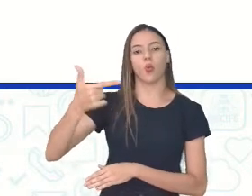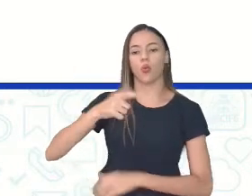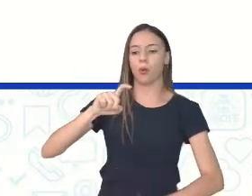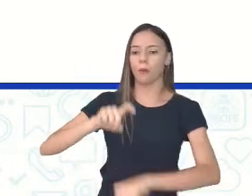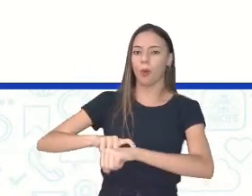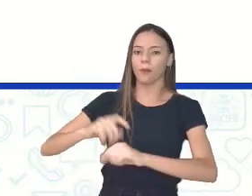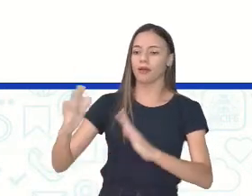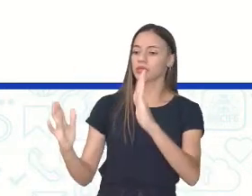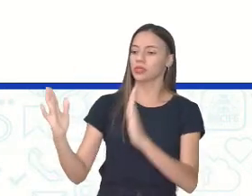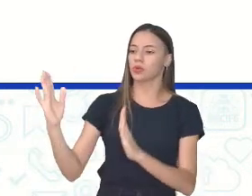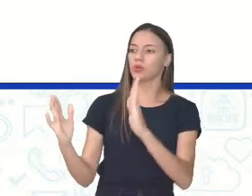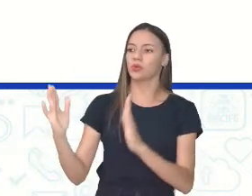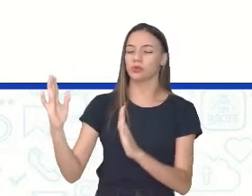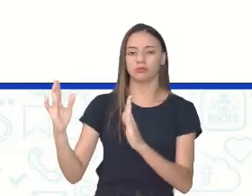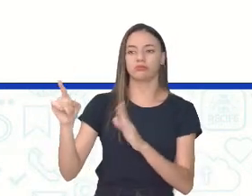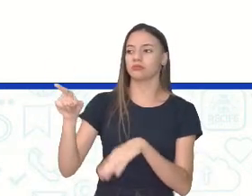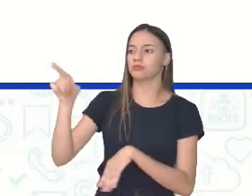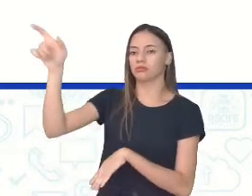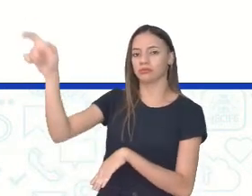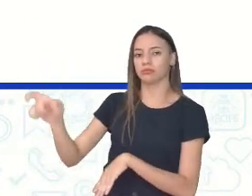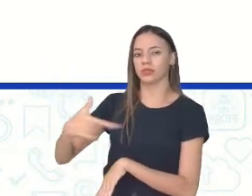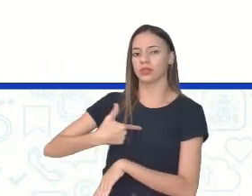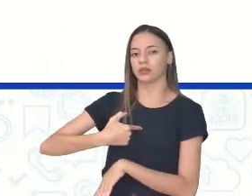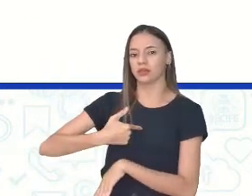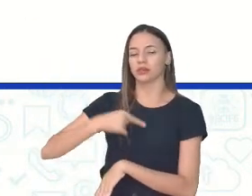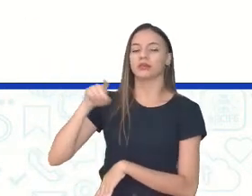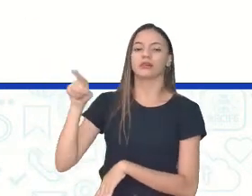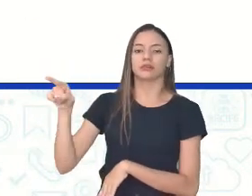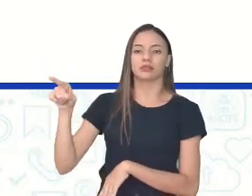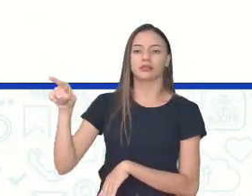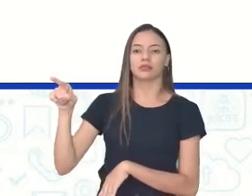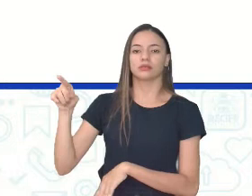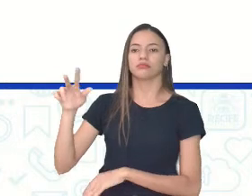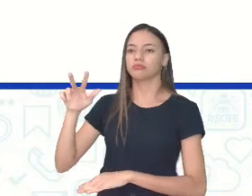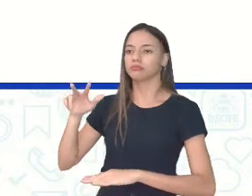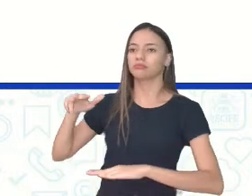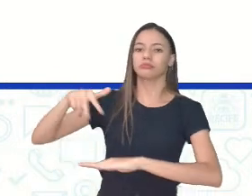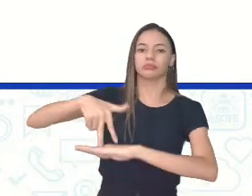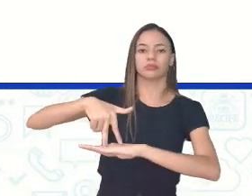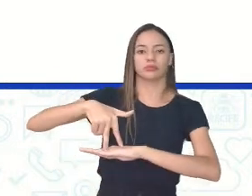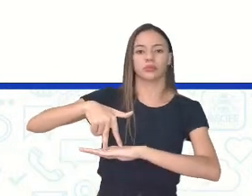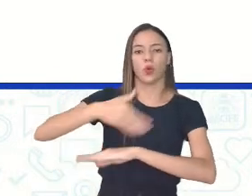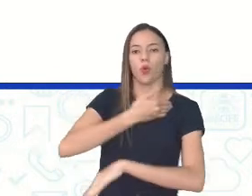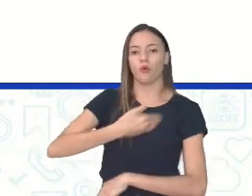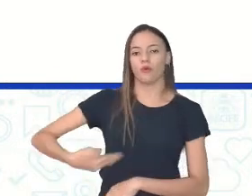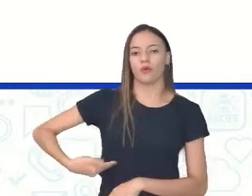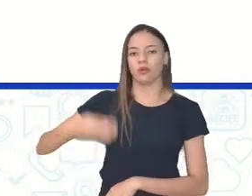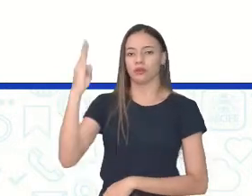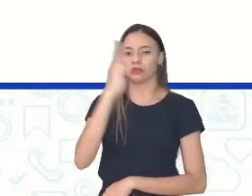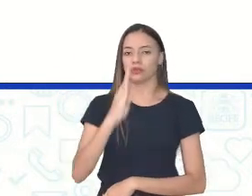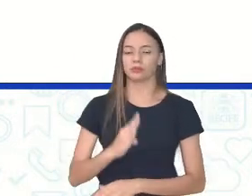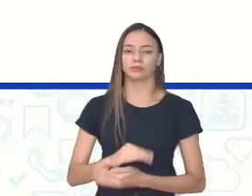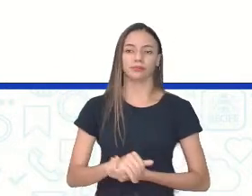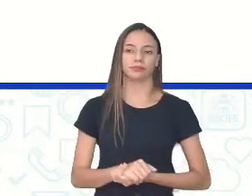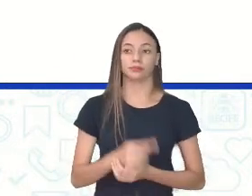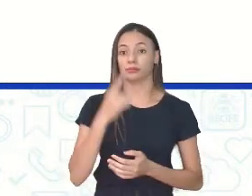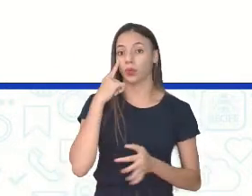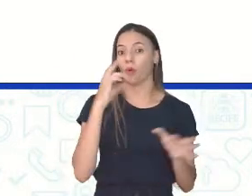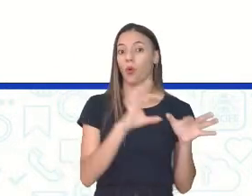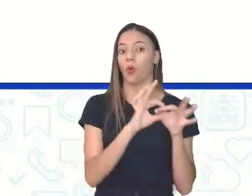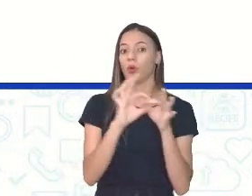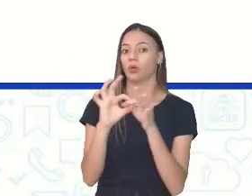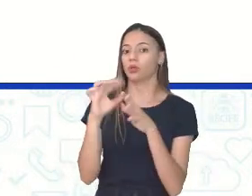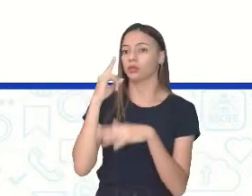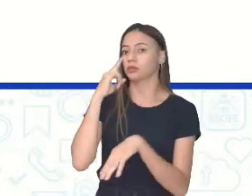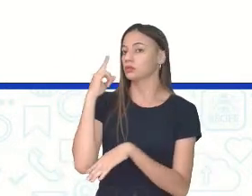a posteriori, né, onde ele vai exercer aí o governo, né, no Brasil. Aí vejam, o contexto, né, a gente